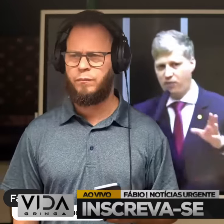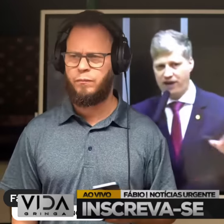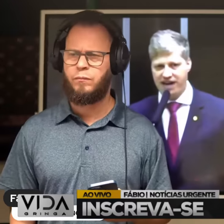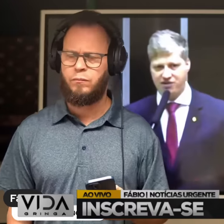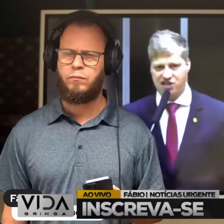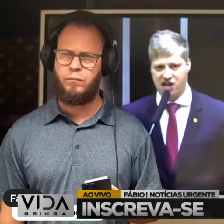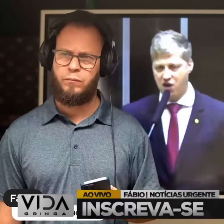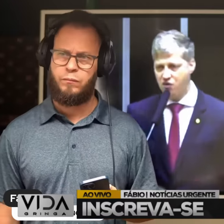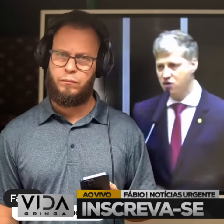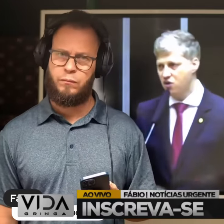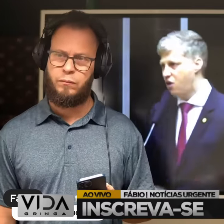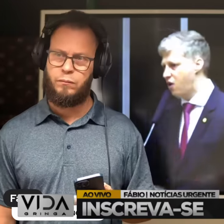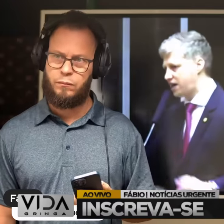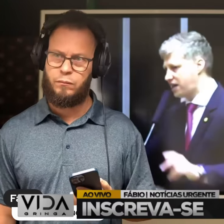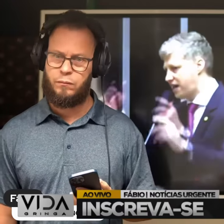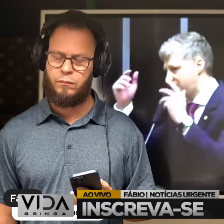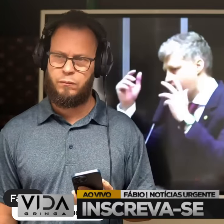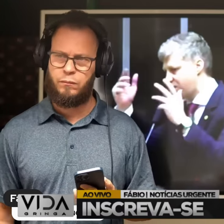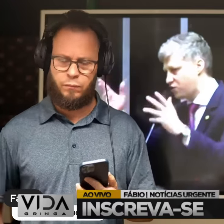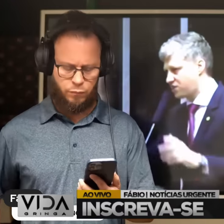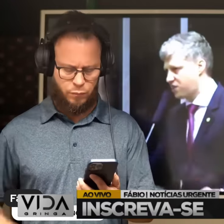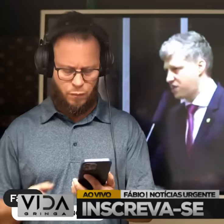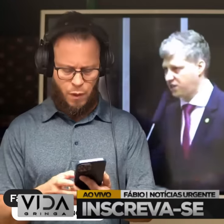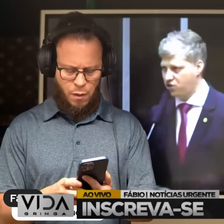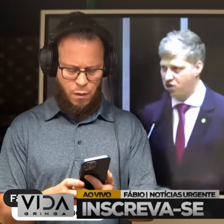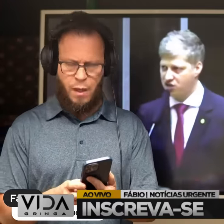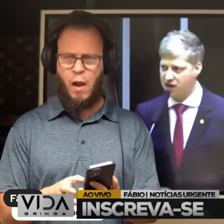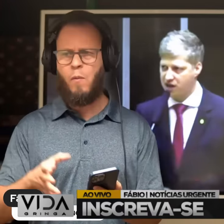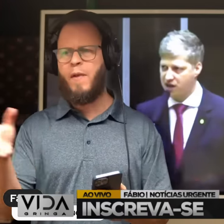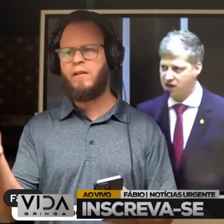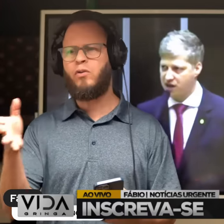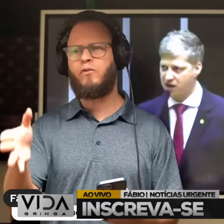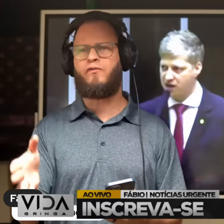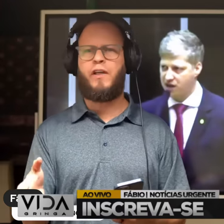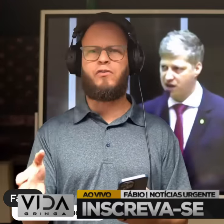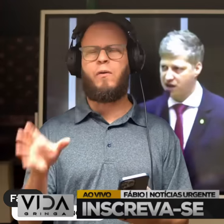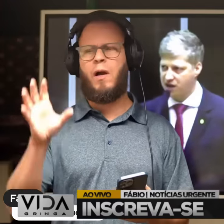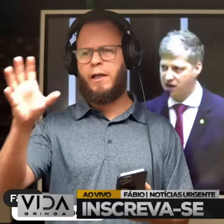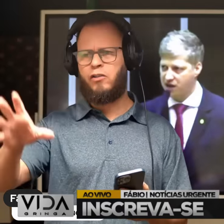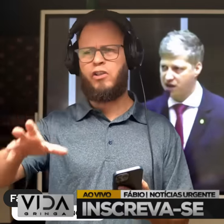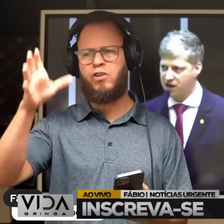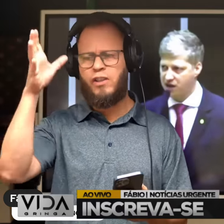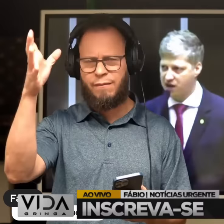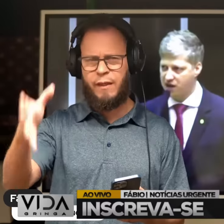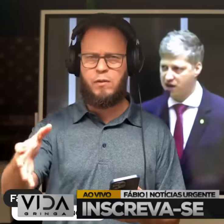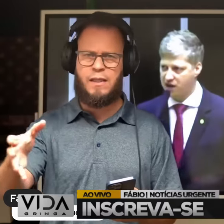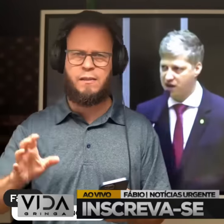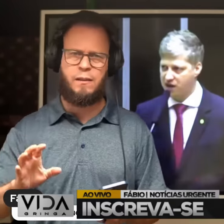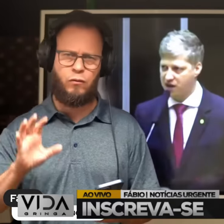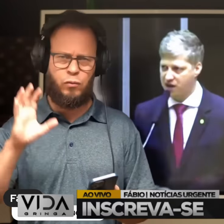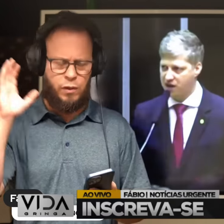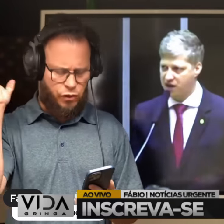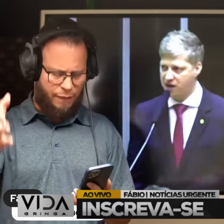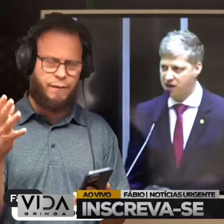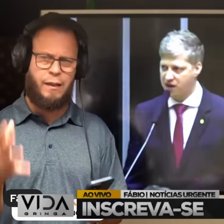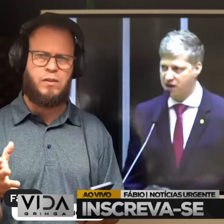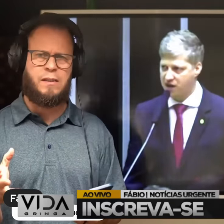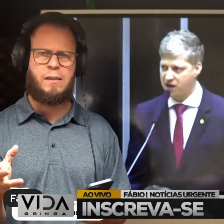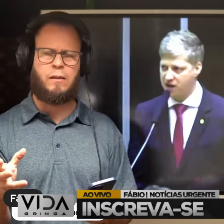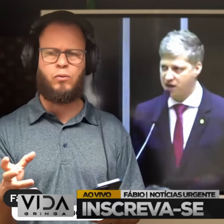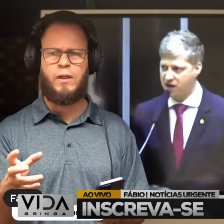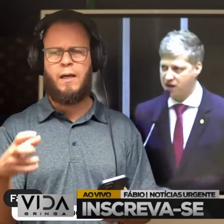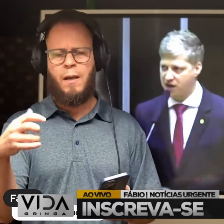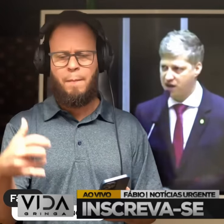aqui no plenário estão, ou aqueles que nos assistem dos seus... É o momento do vídeo, acredito que já temos essa assinatura. Já temos